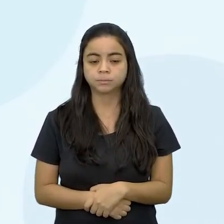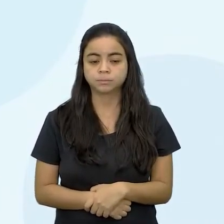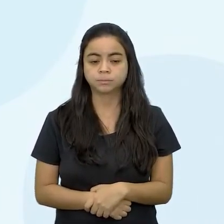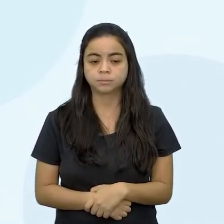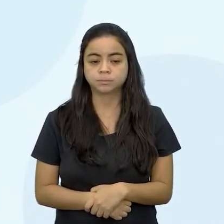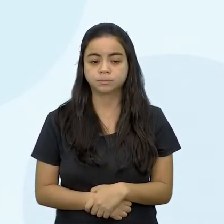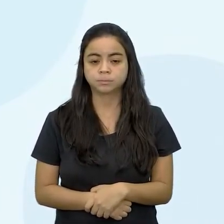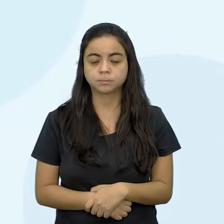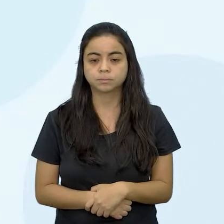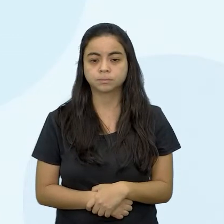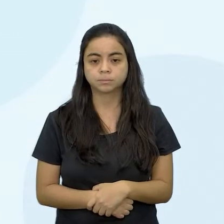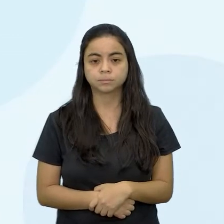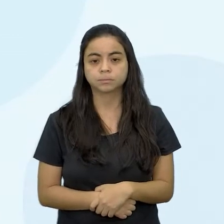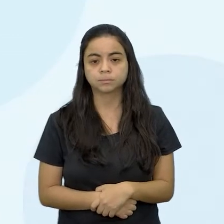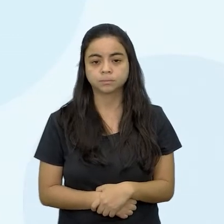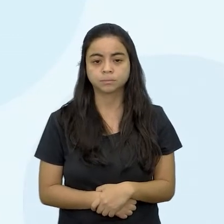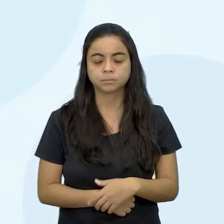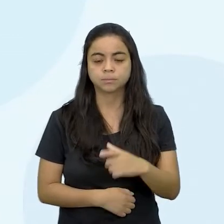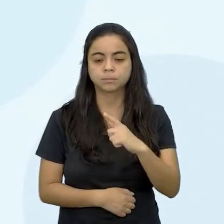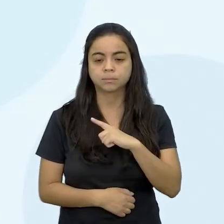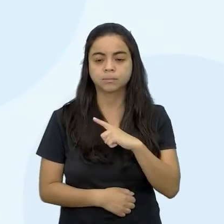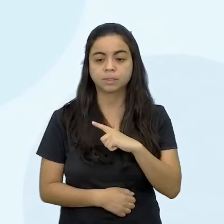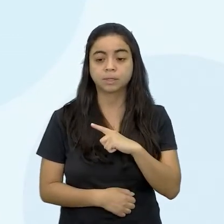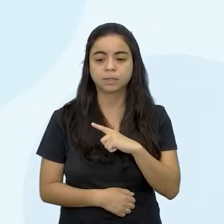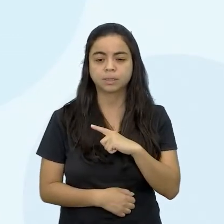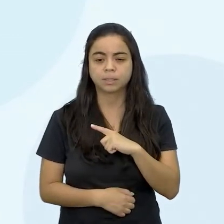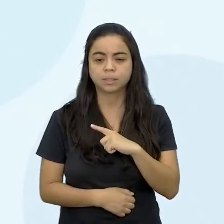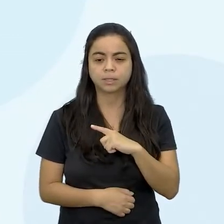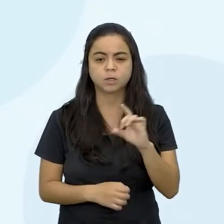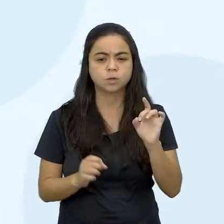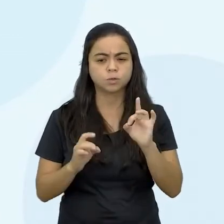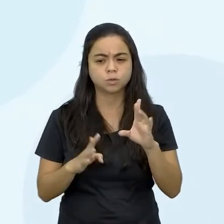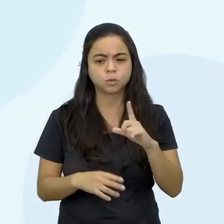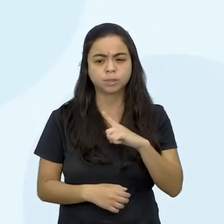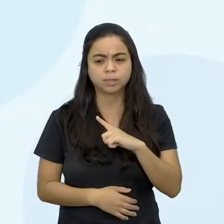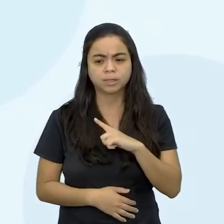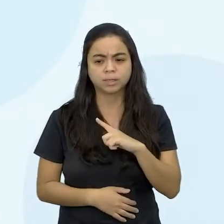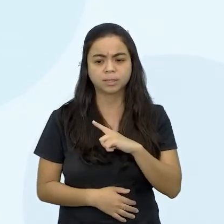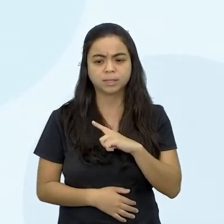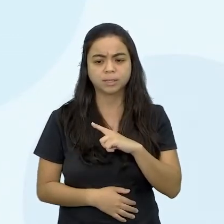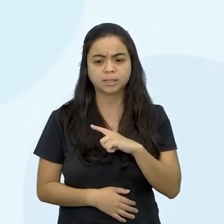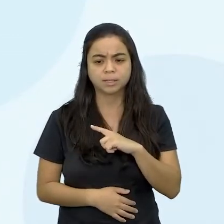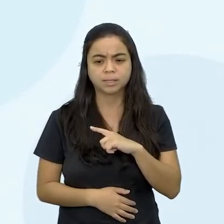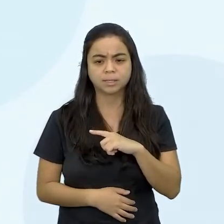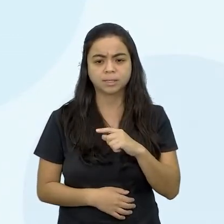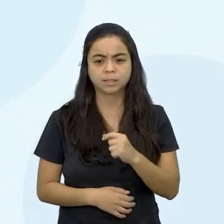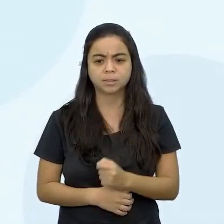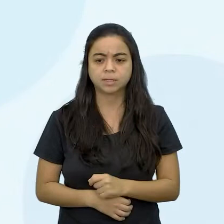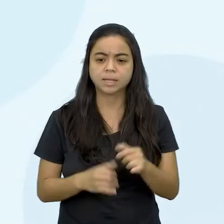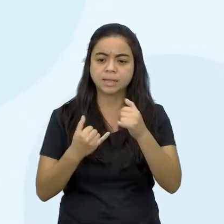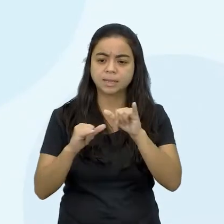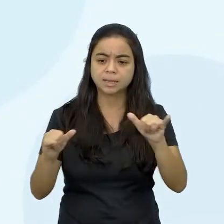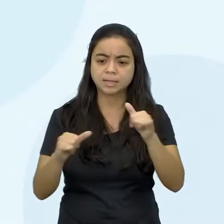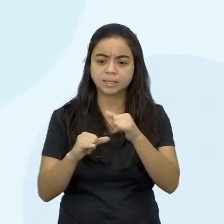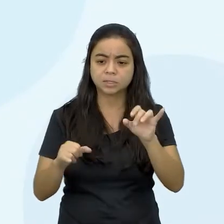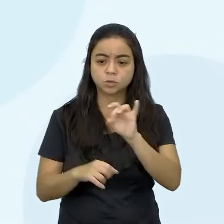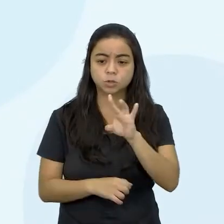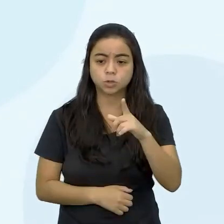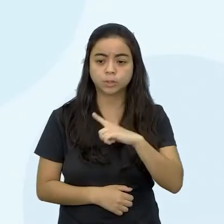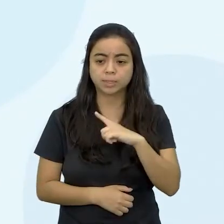O que é desistência veja só você ela só vai existir a corrente elétrica só tem origem